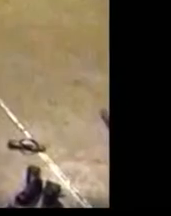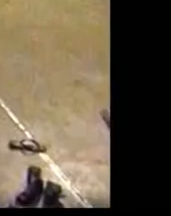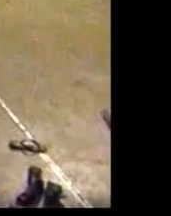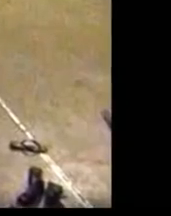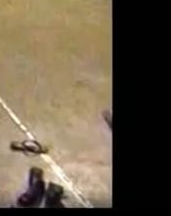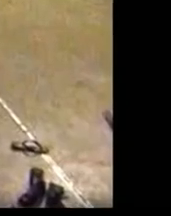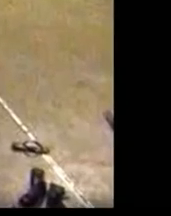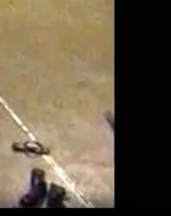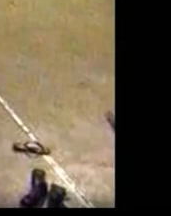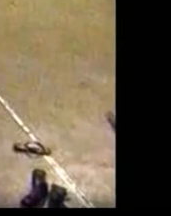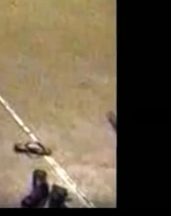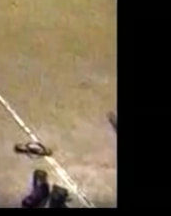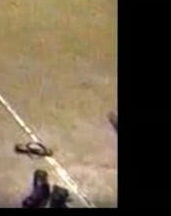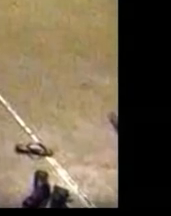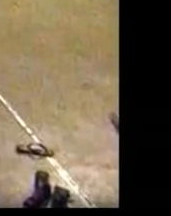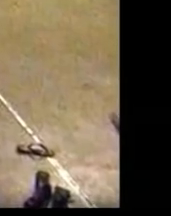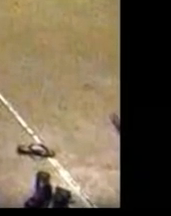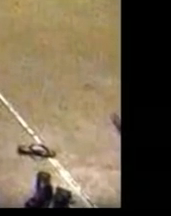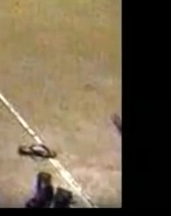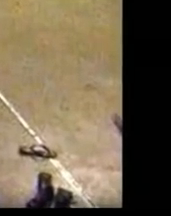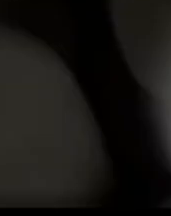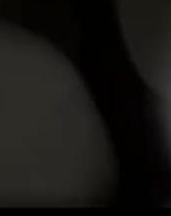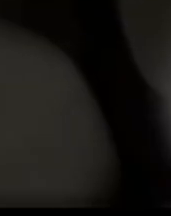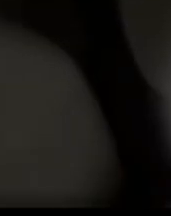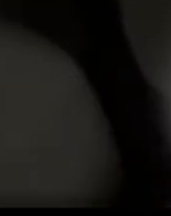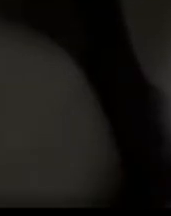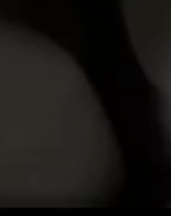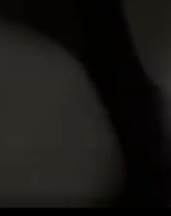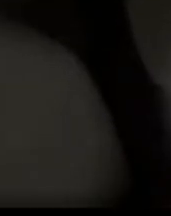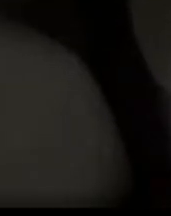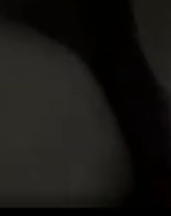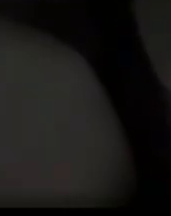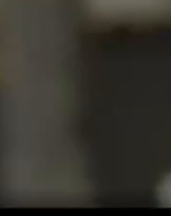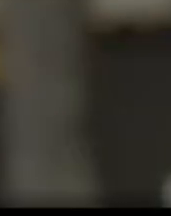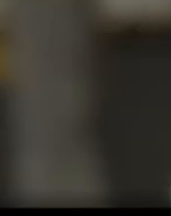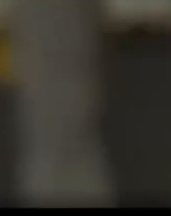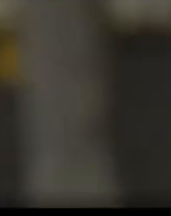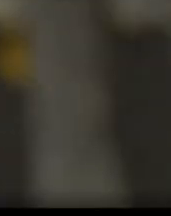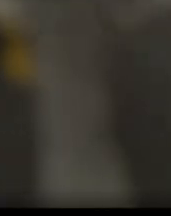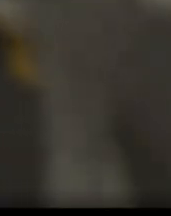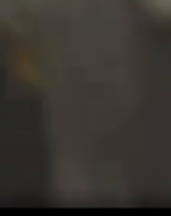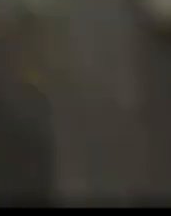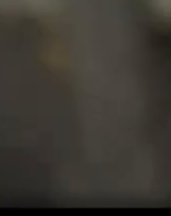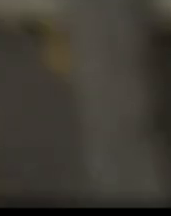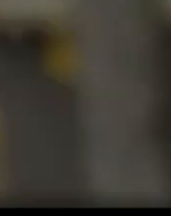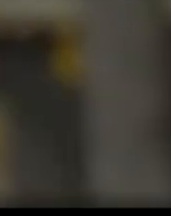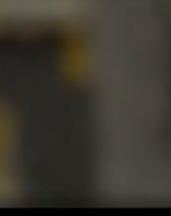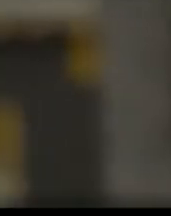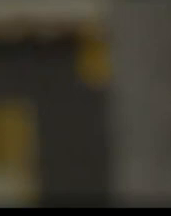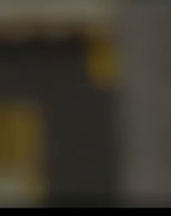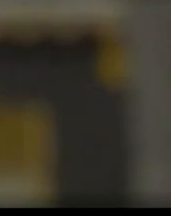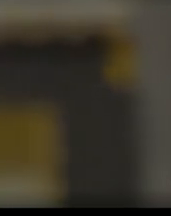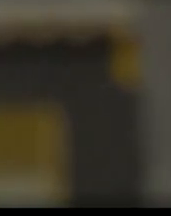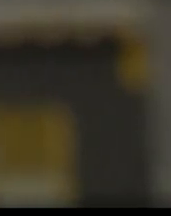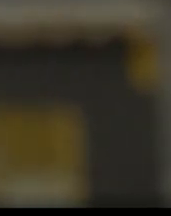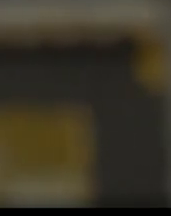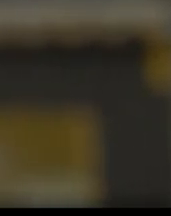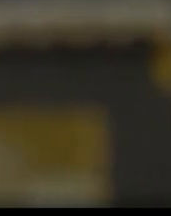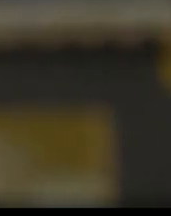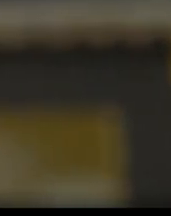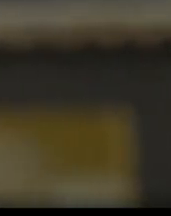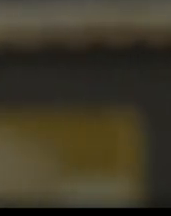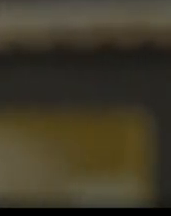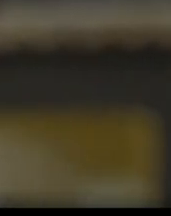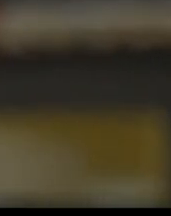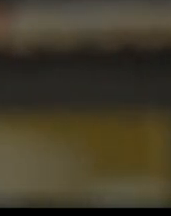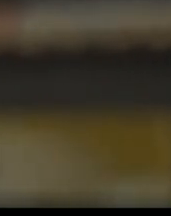pegar e fazer um projeto para crianças carentes de luta. Ele sonhou com o nome,